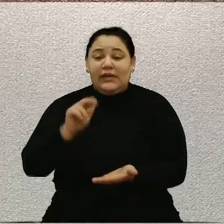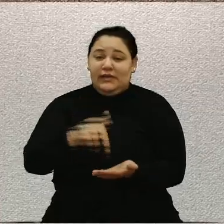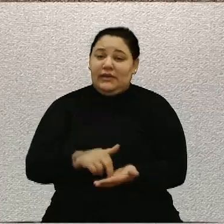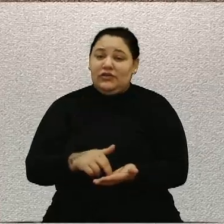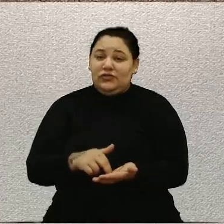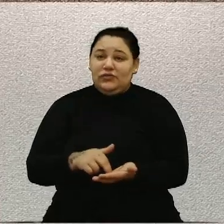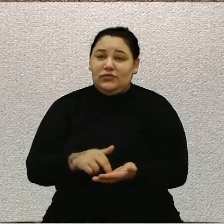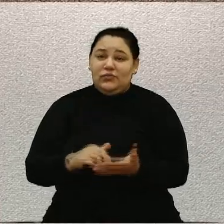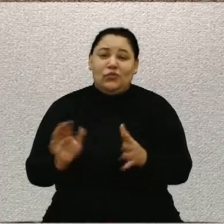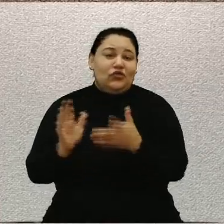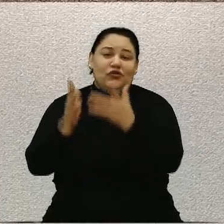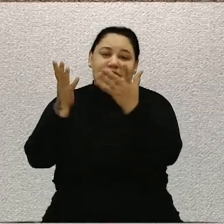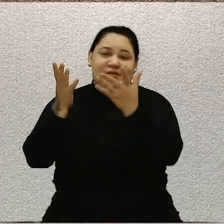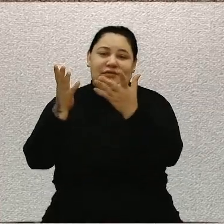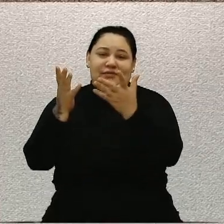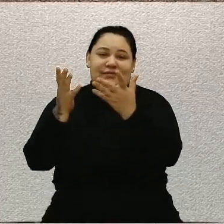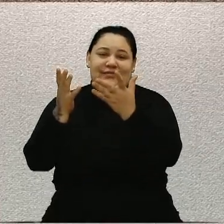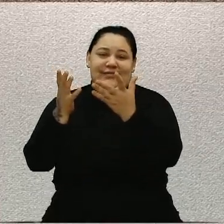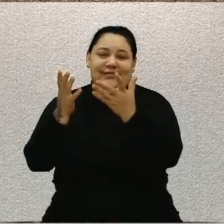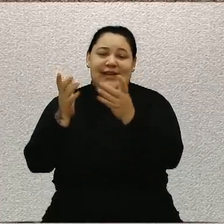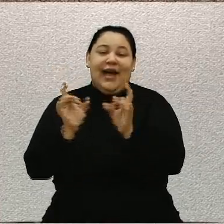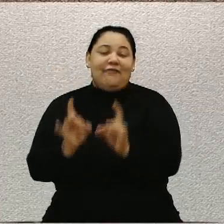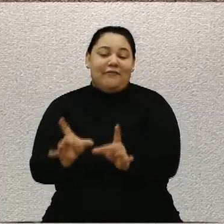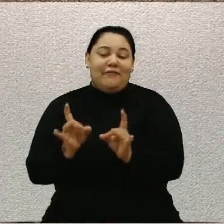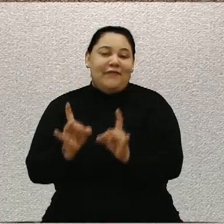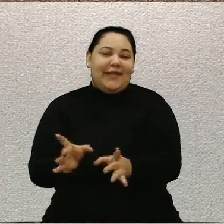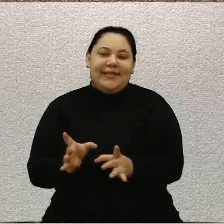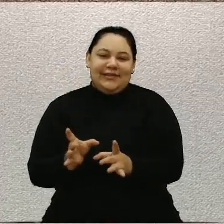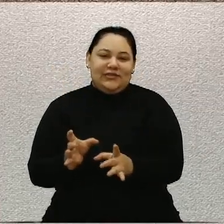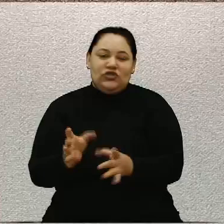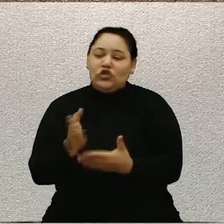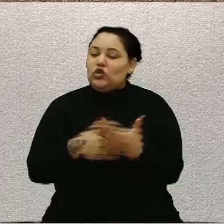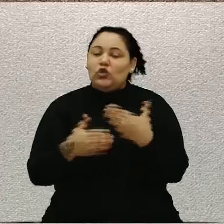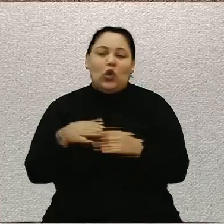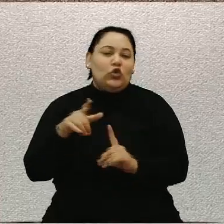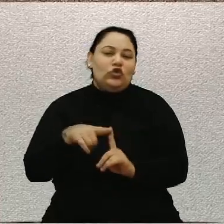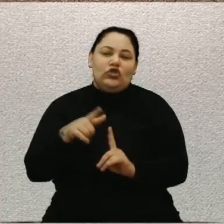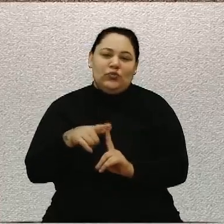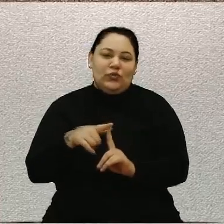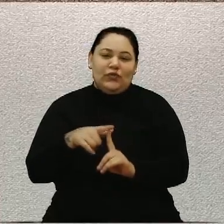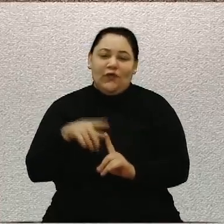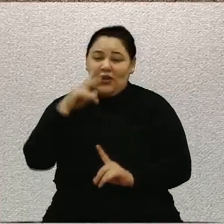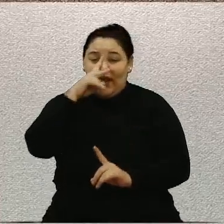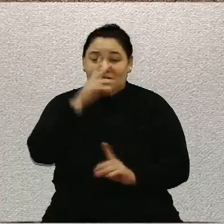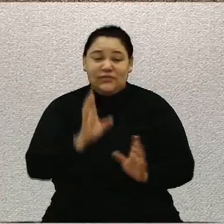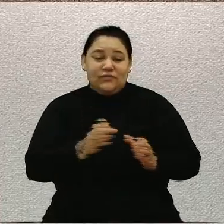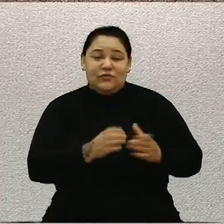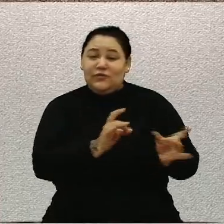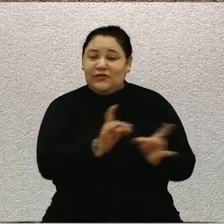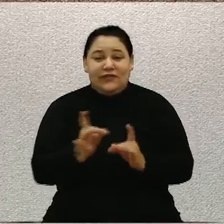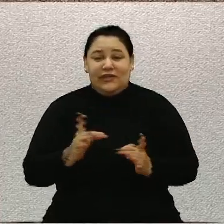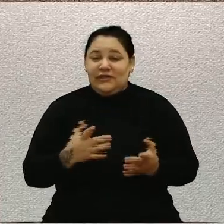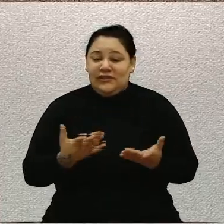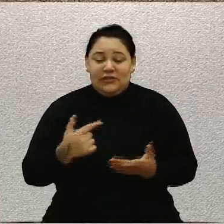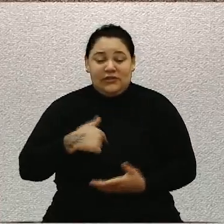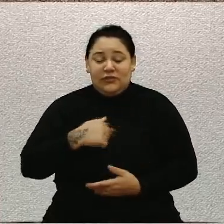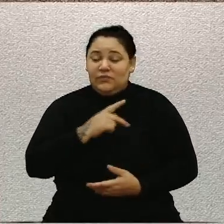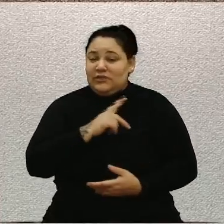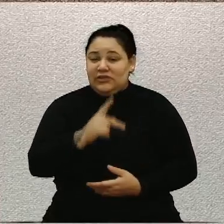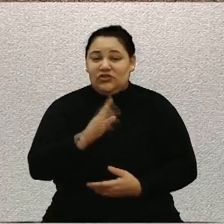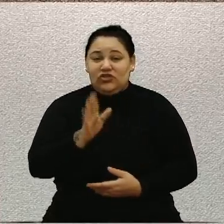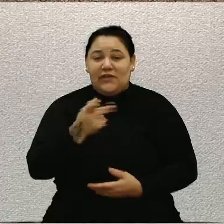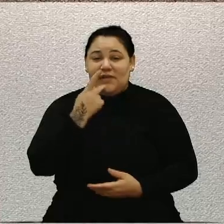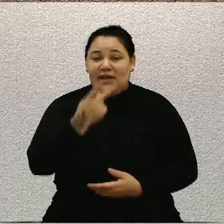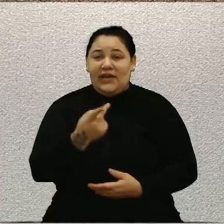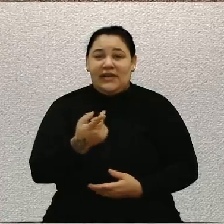estimulando o tráfico, fortalecendo o tráfico de drogas. Então, presidente, já me manifestar e